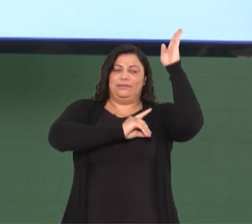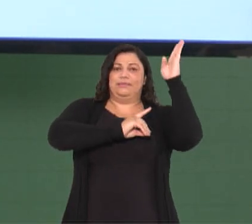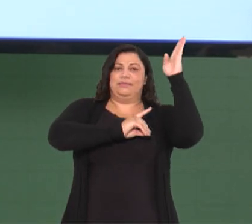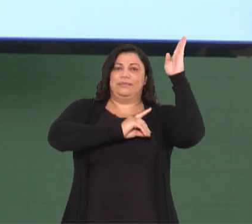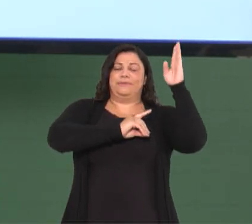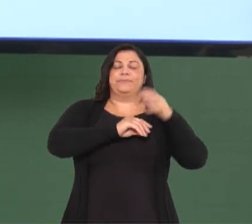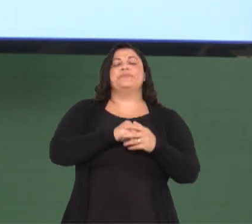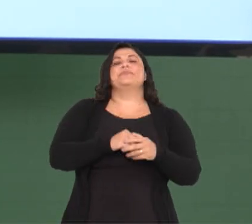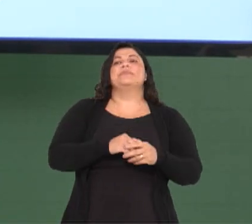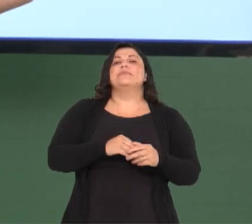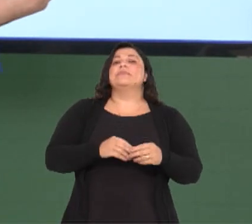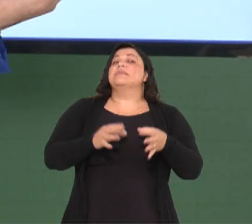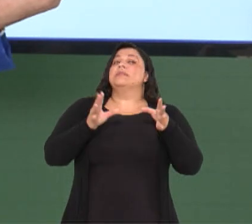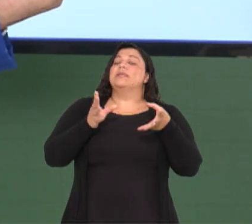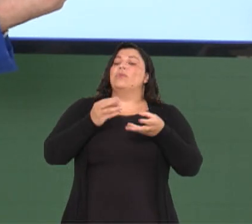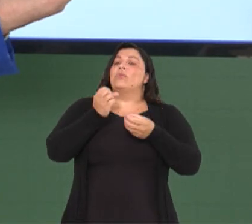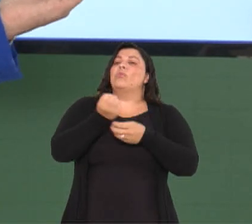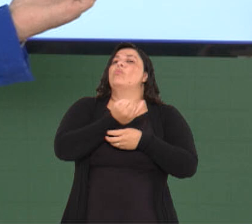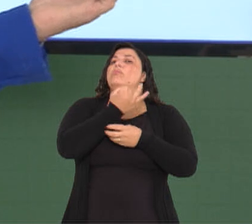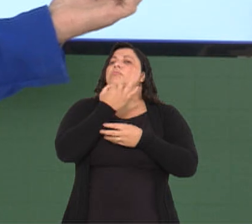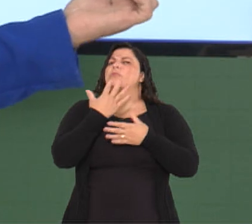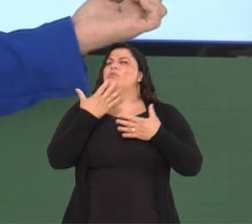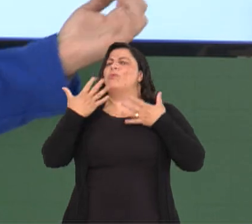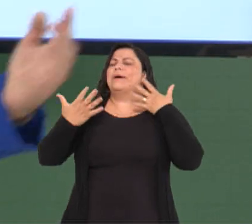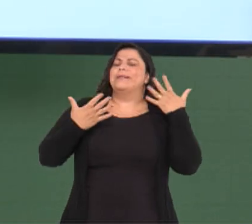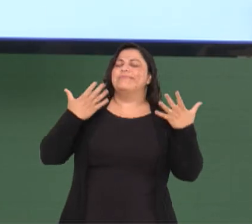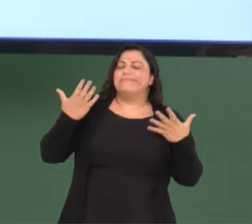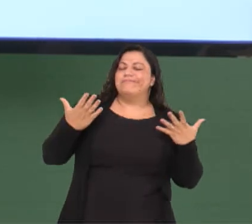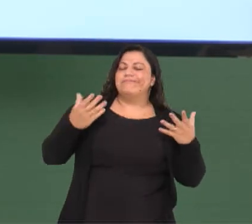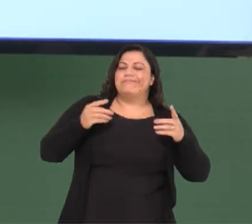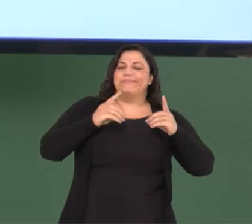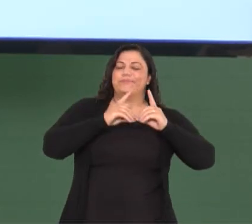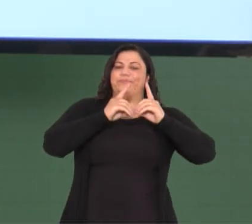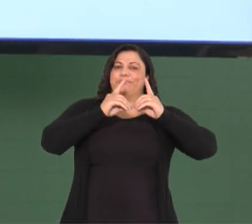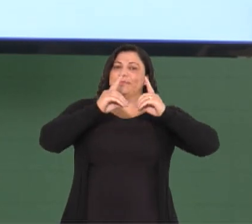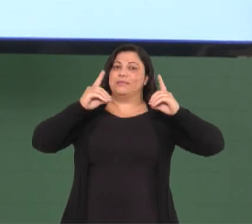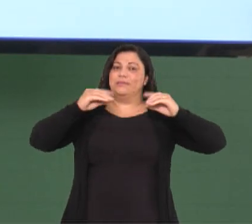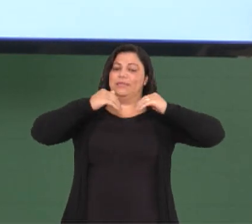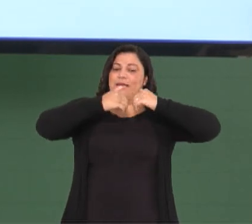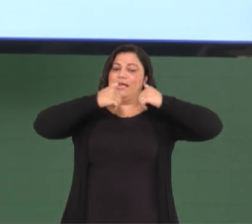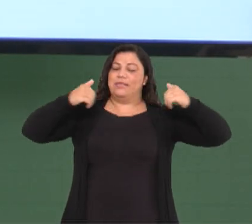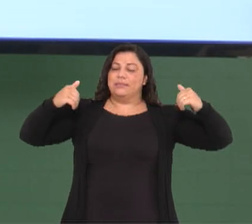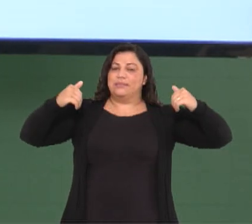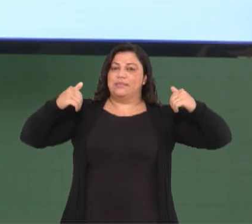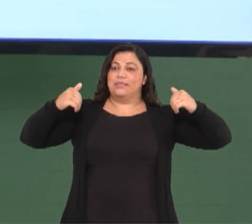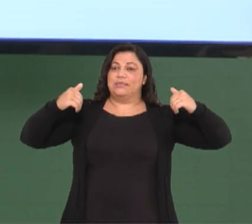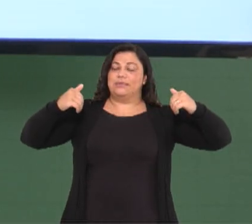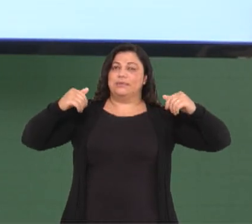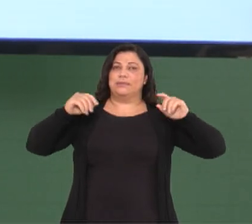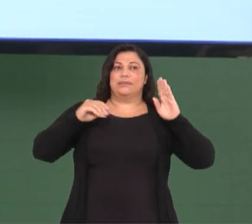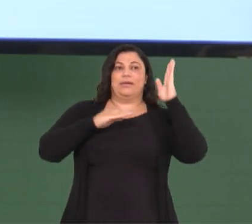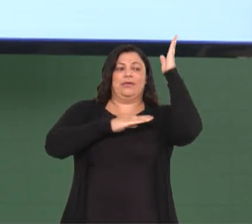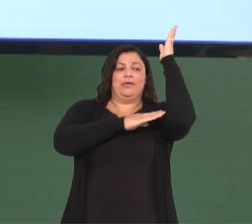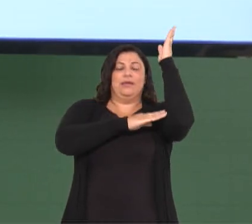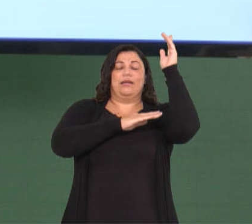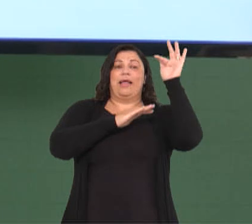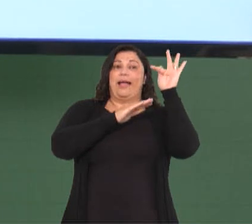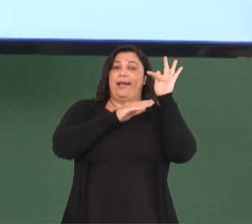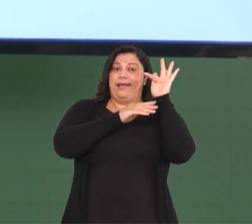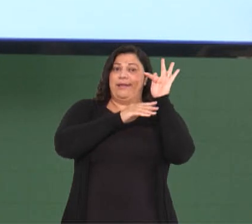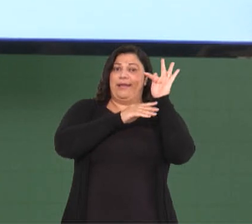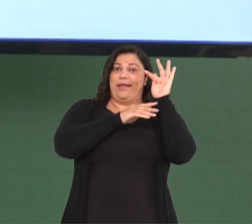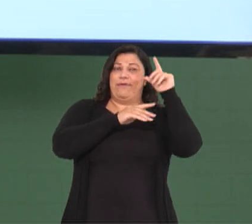mais fáceis, quando a distância entre as cargas aumenta, a força elétrica entre essas